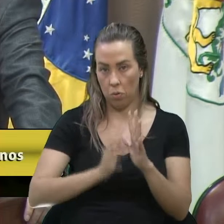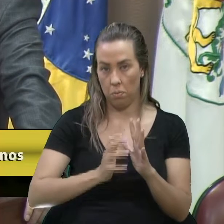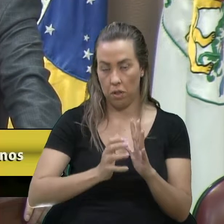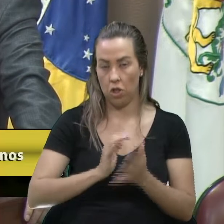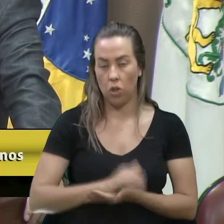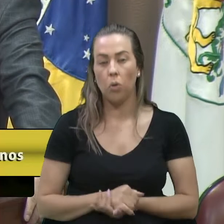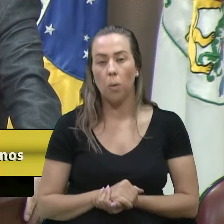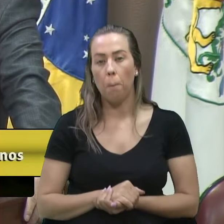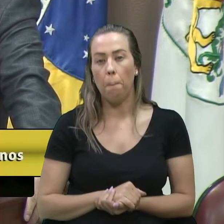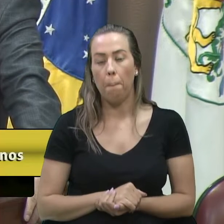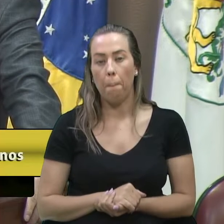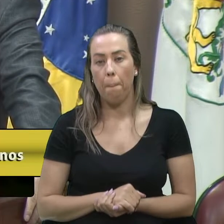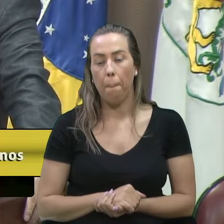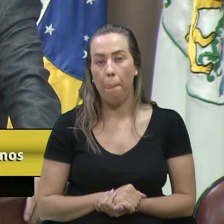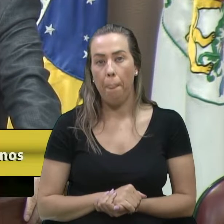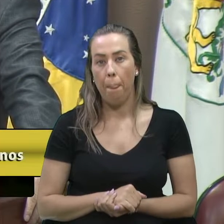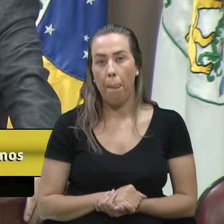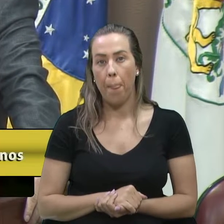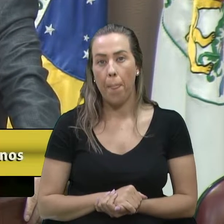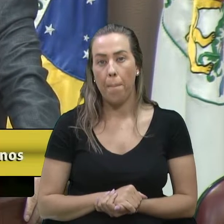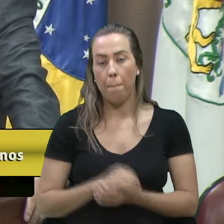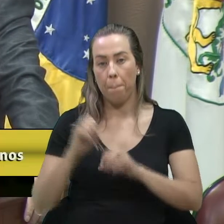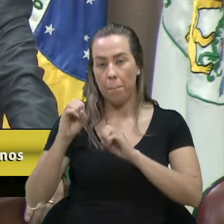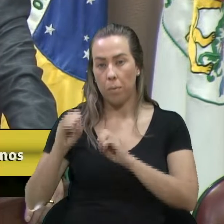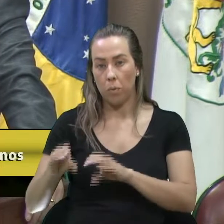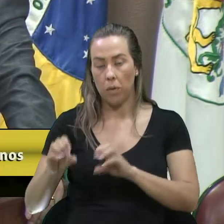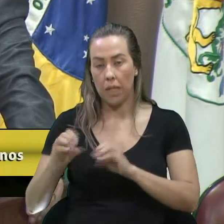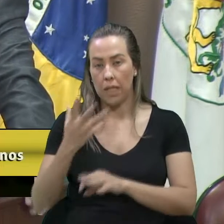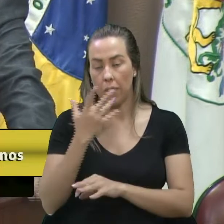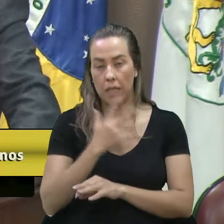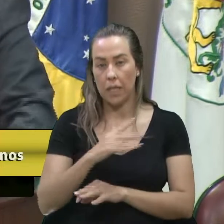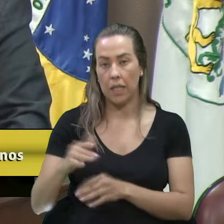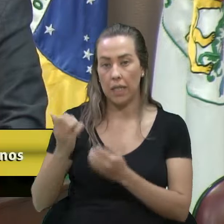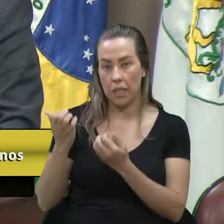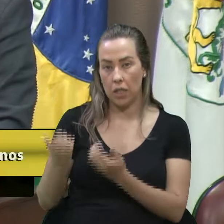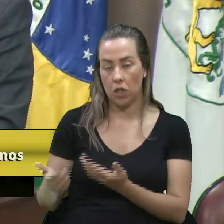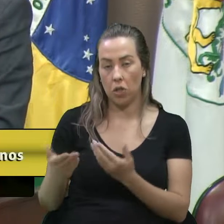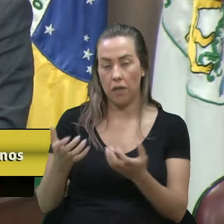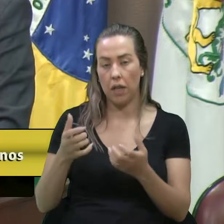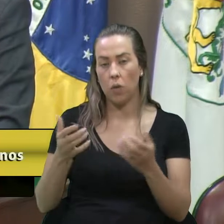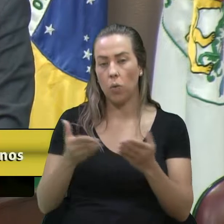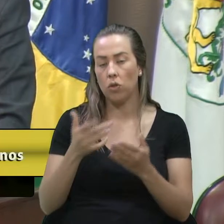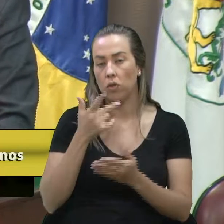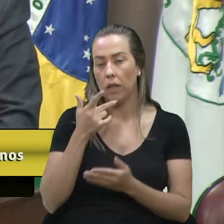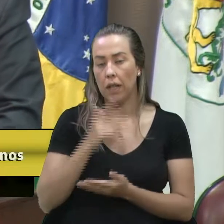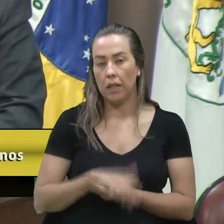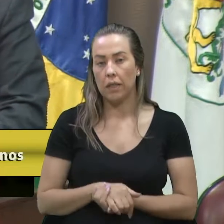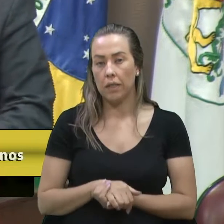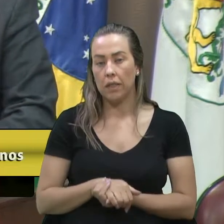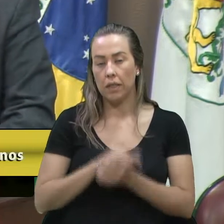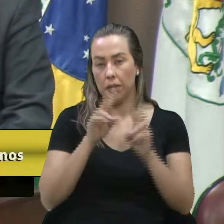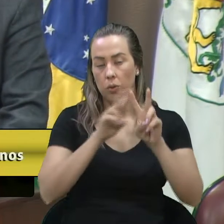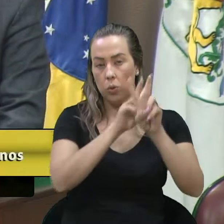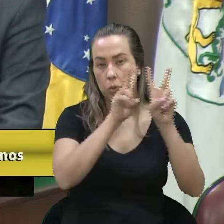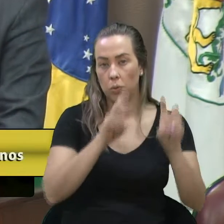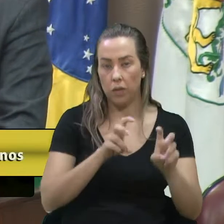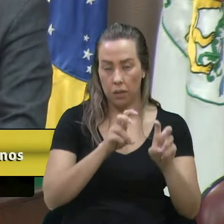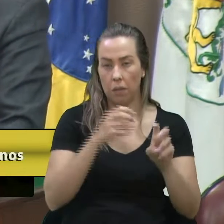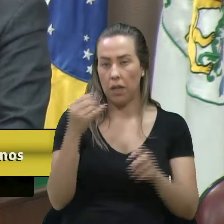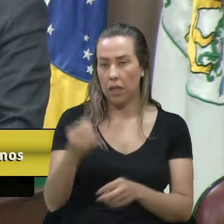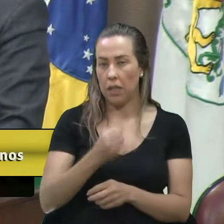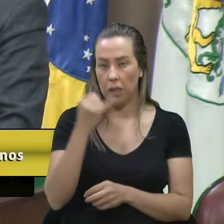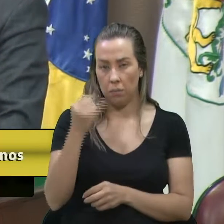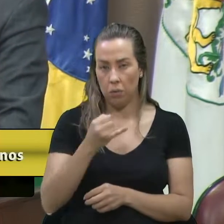é a educação, as crianças e adolescentes, eu quero hoje falar de um tema